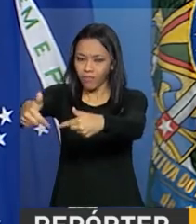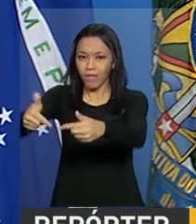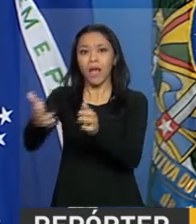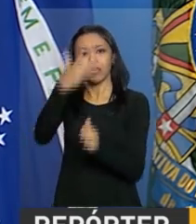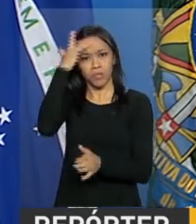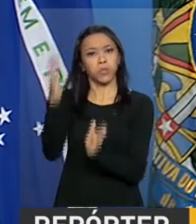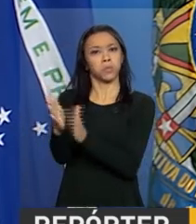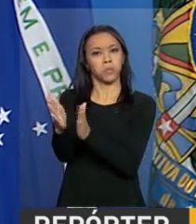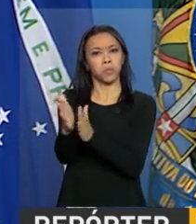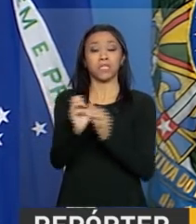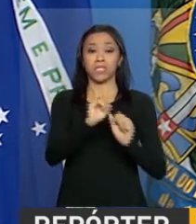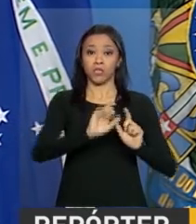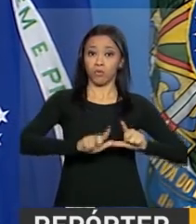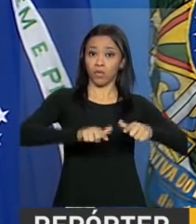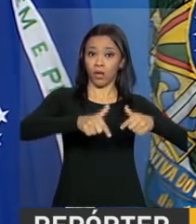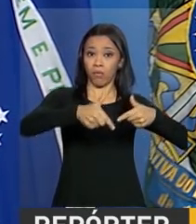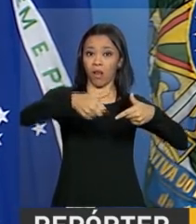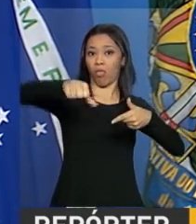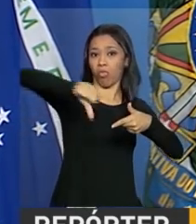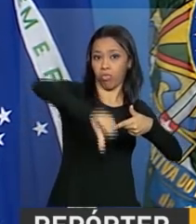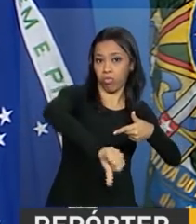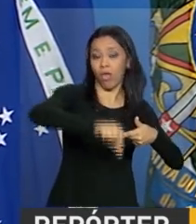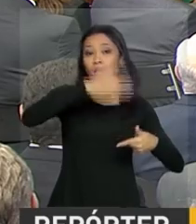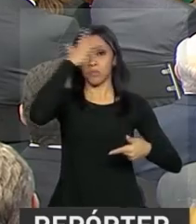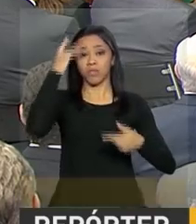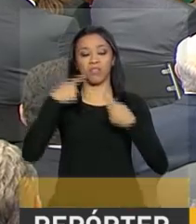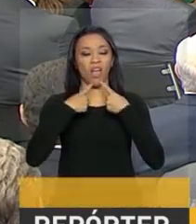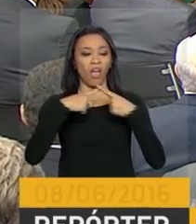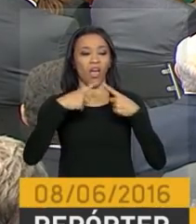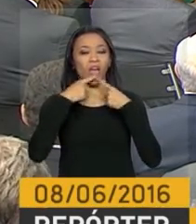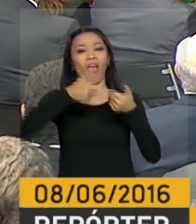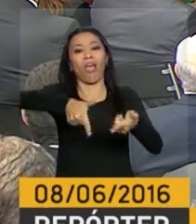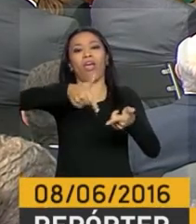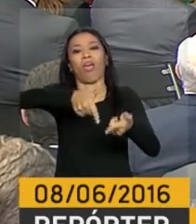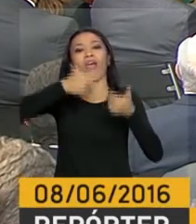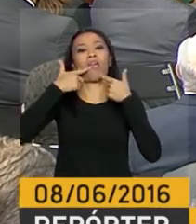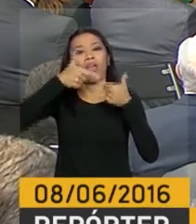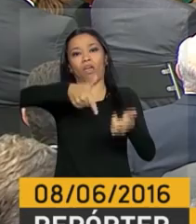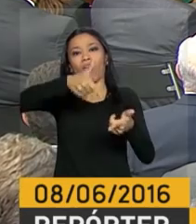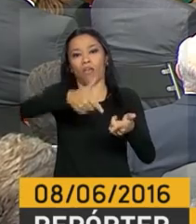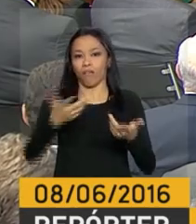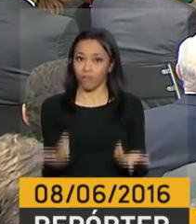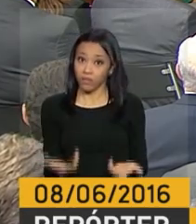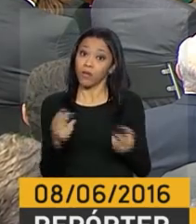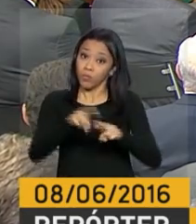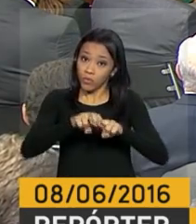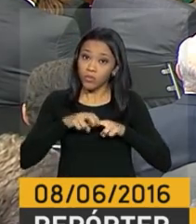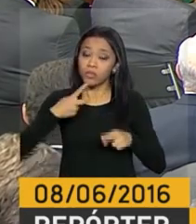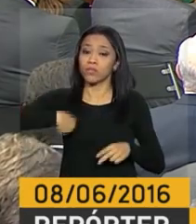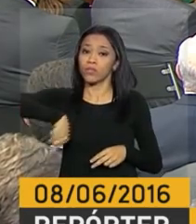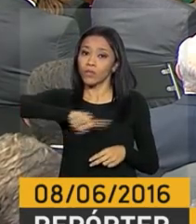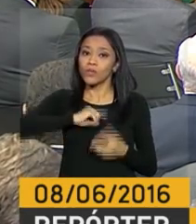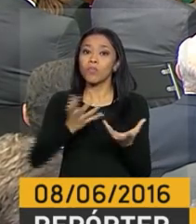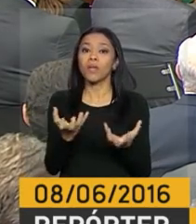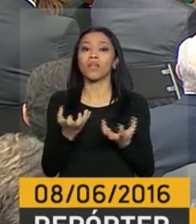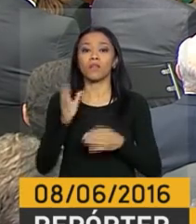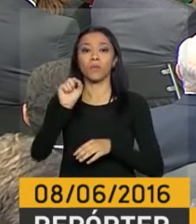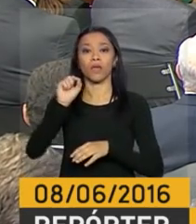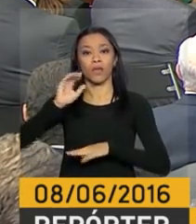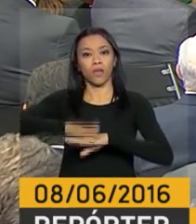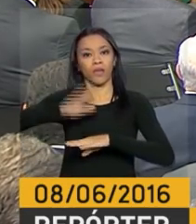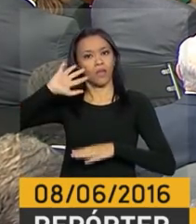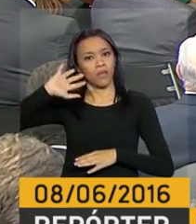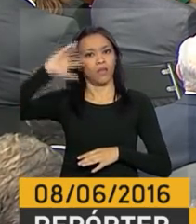vaiam nós queremos aplauso logo ali na frente por isso que nós estamos exatamente buscando resultados